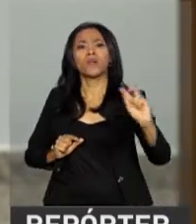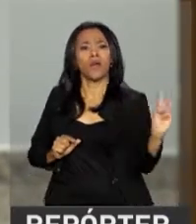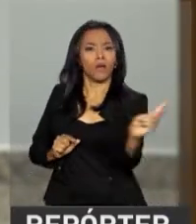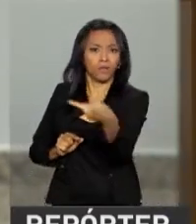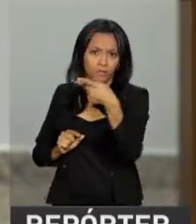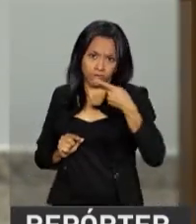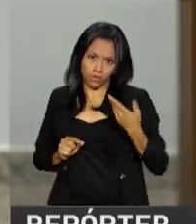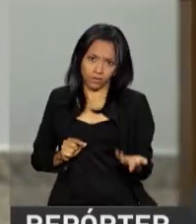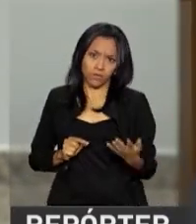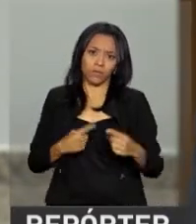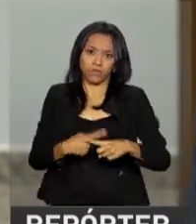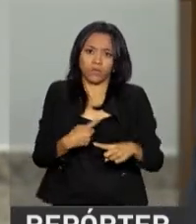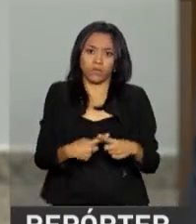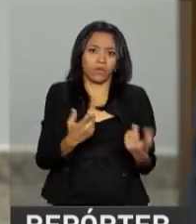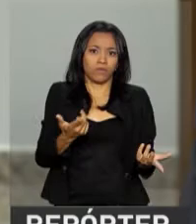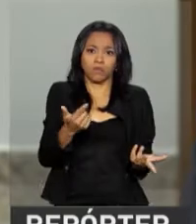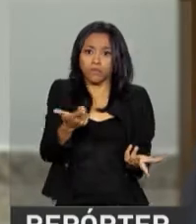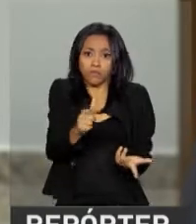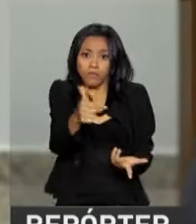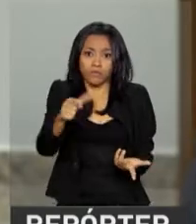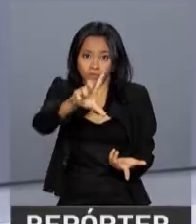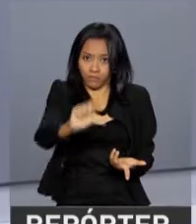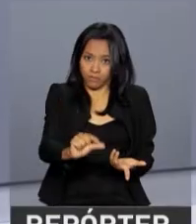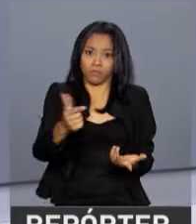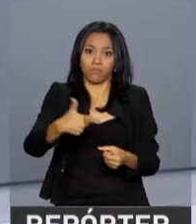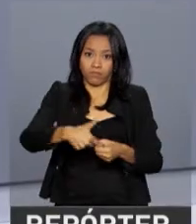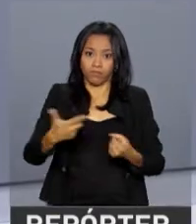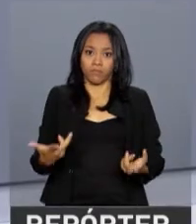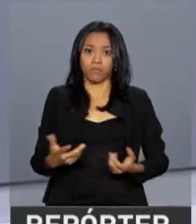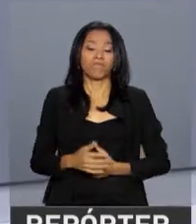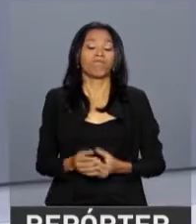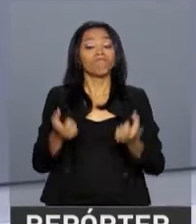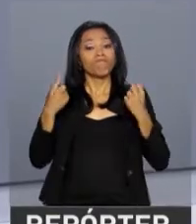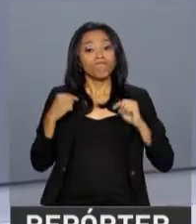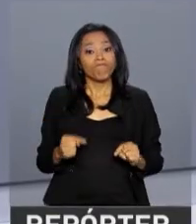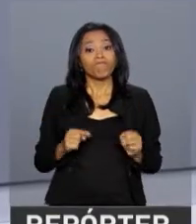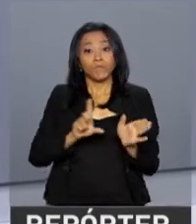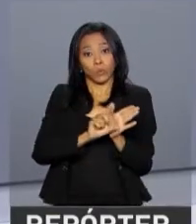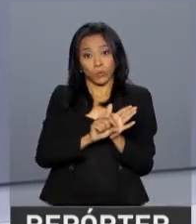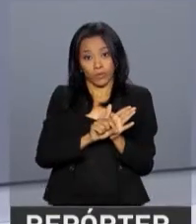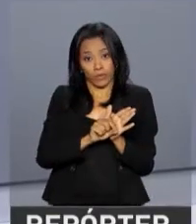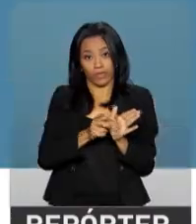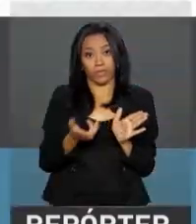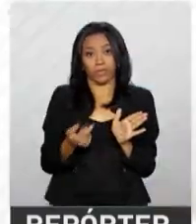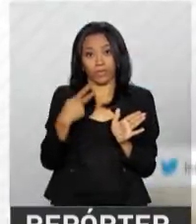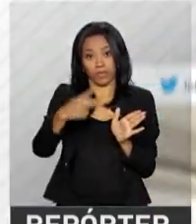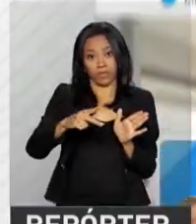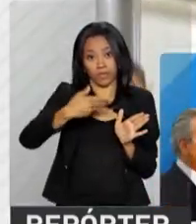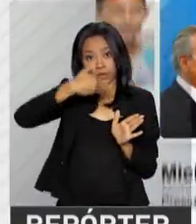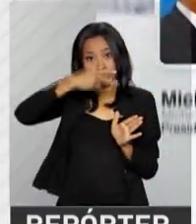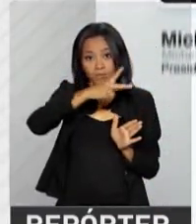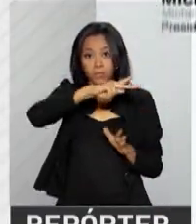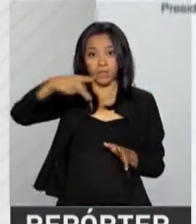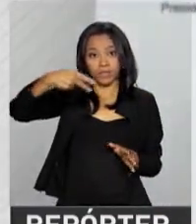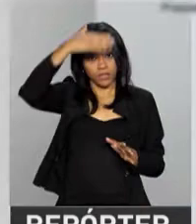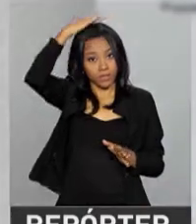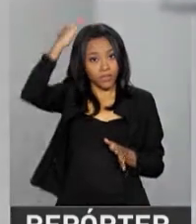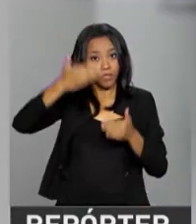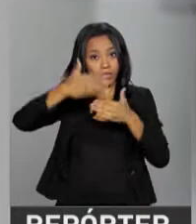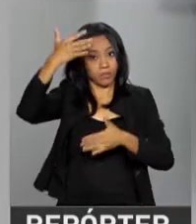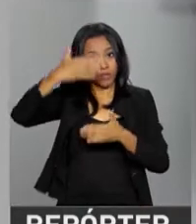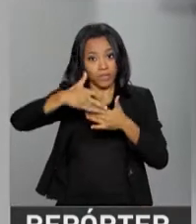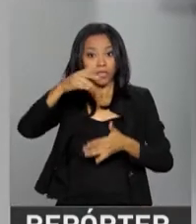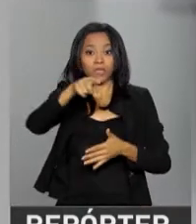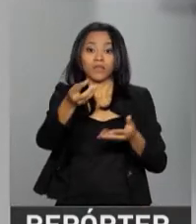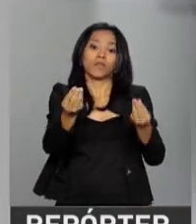por esse por essa nova política em seu twitter o presidente temer confirmou a determinação do governo